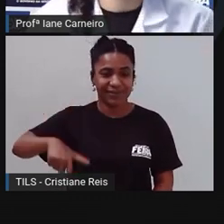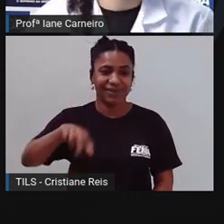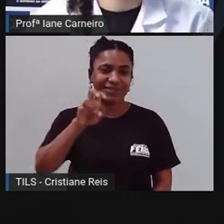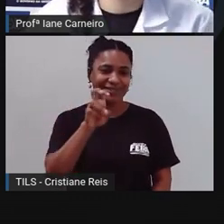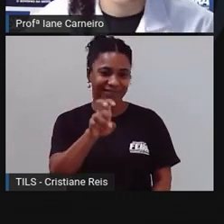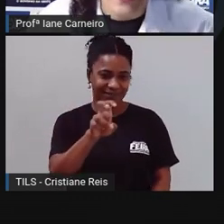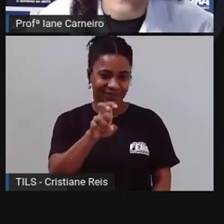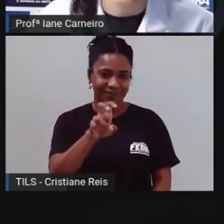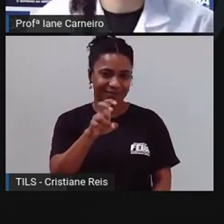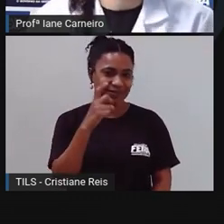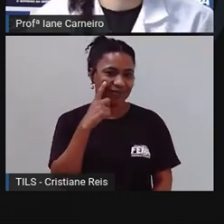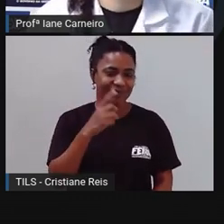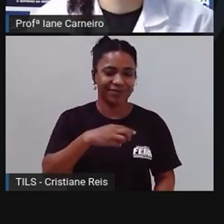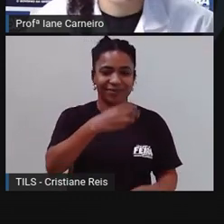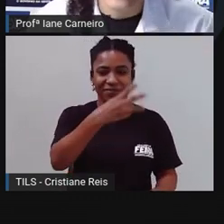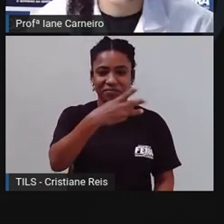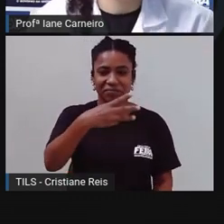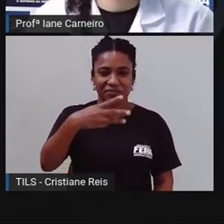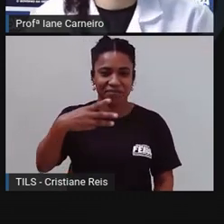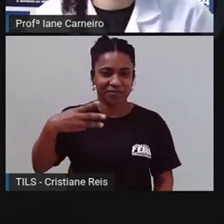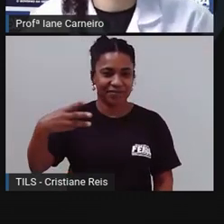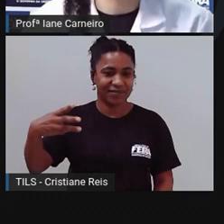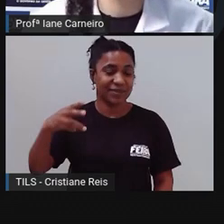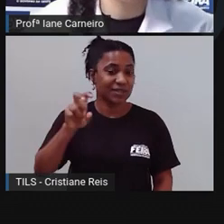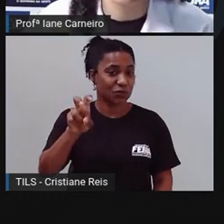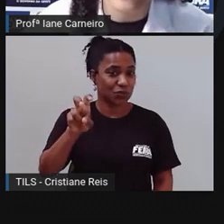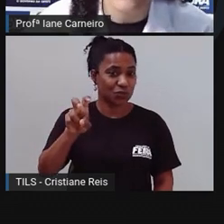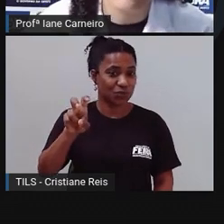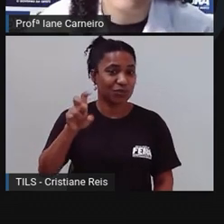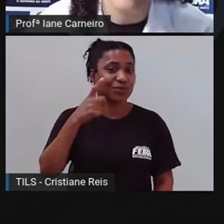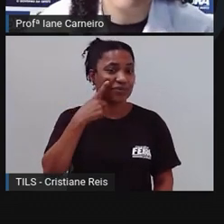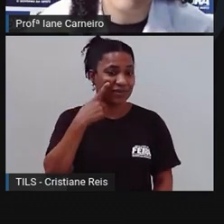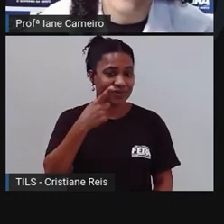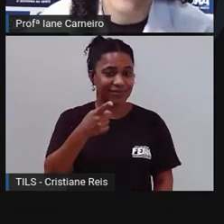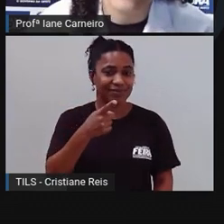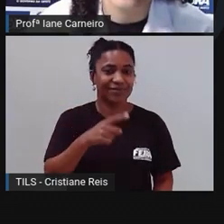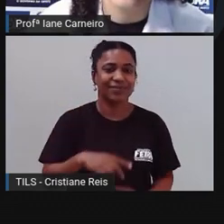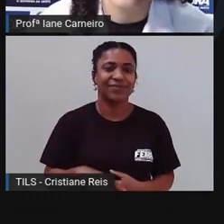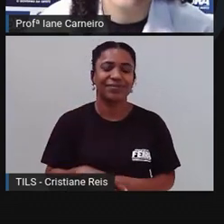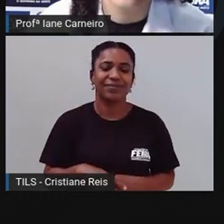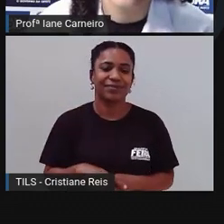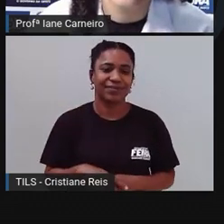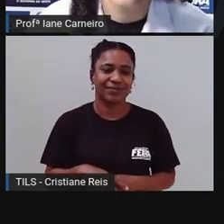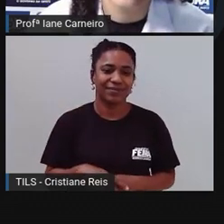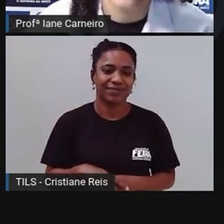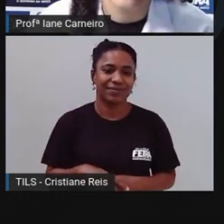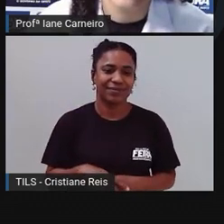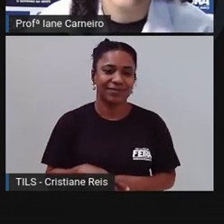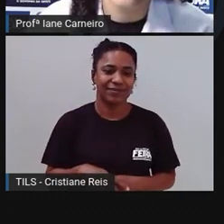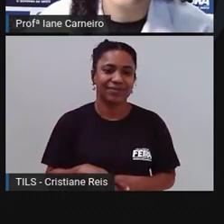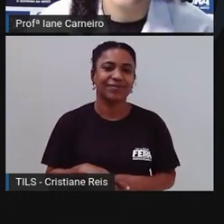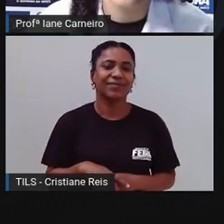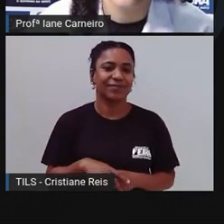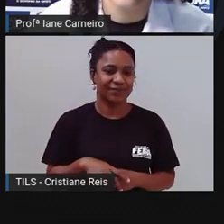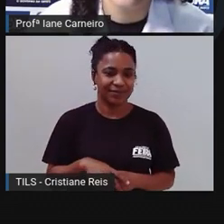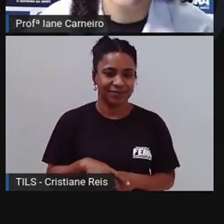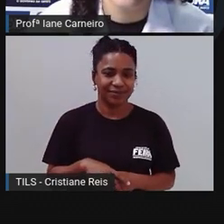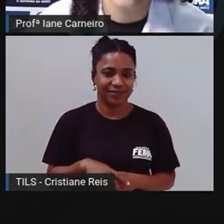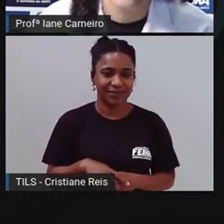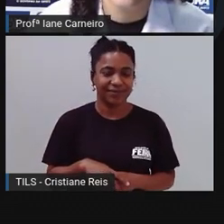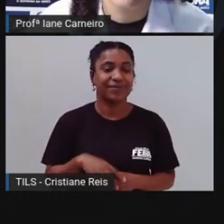três aqui, mais três aqui, três aqui, três aqui. Aí eu vou juntar agora, ó. Mais três,